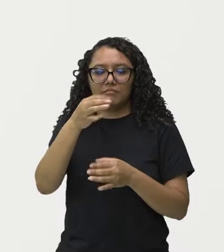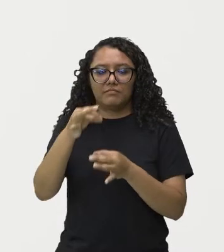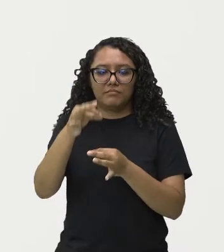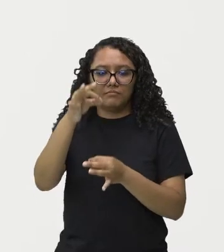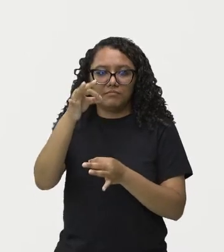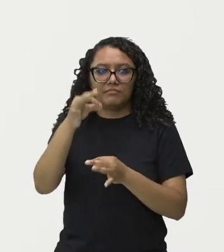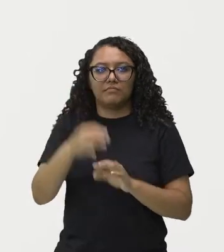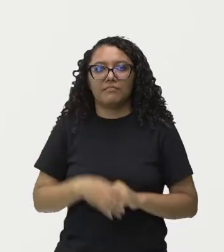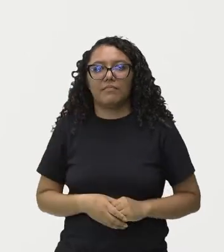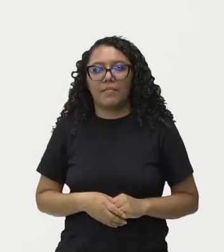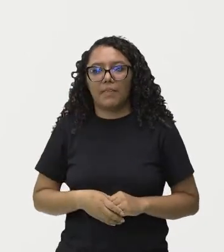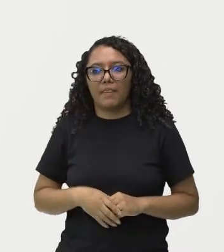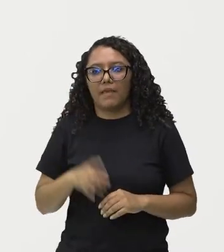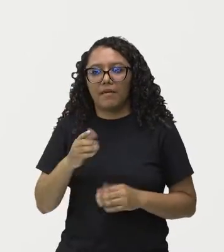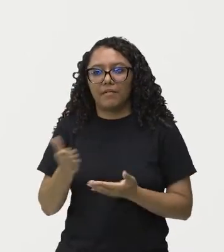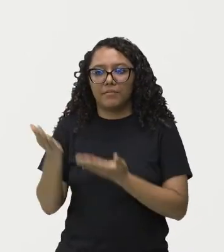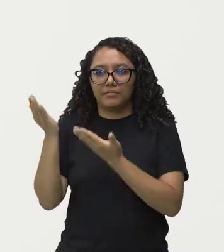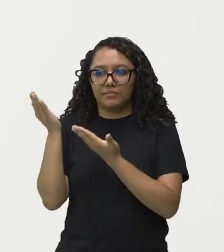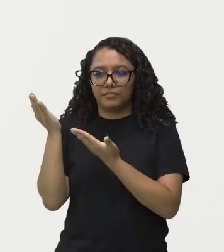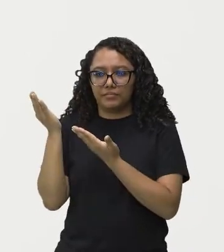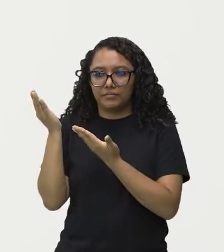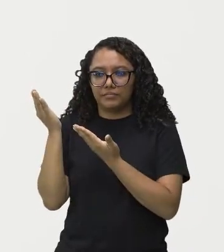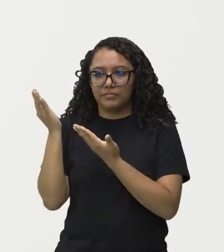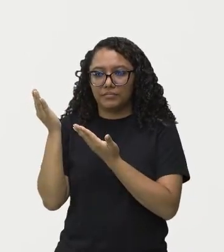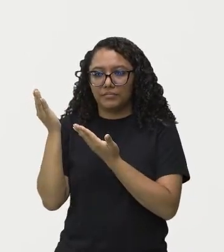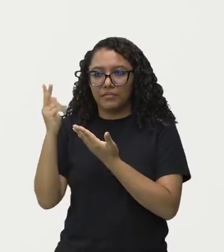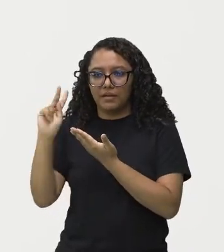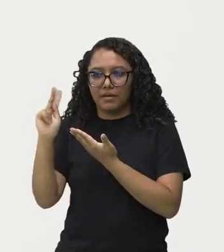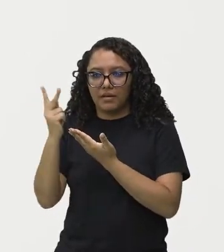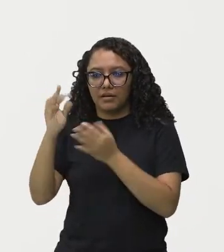pessoal, é essa região aqui, tá?